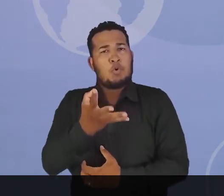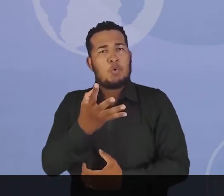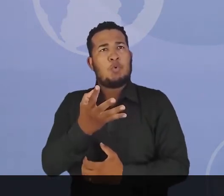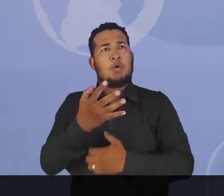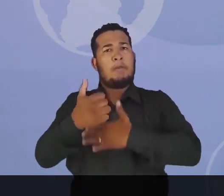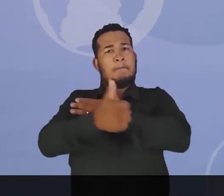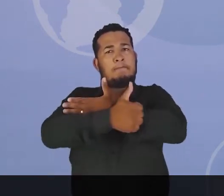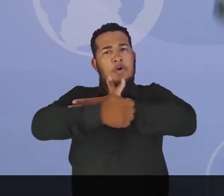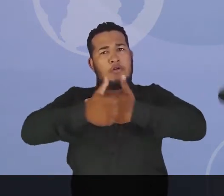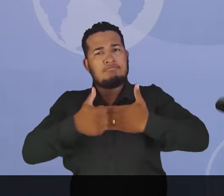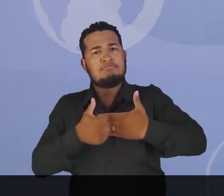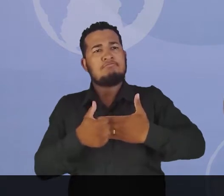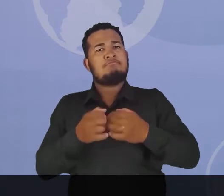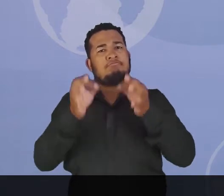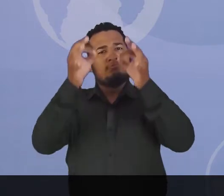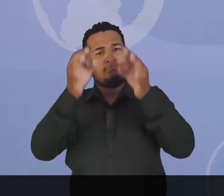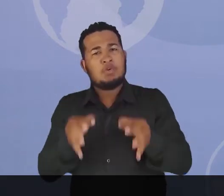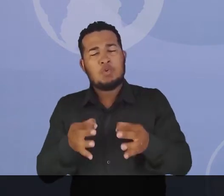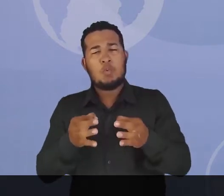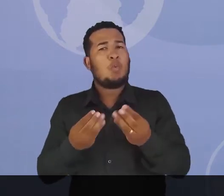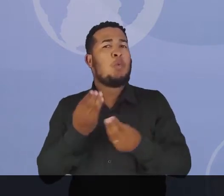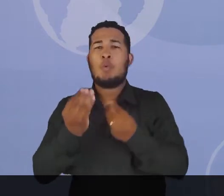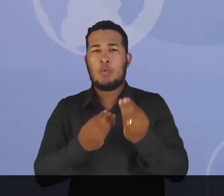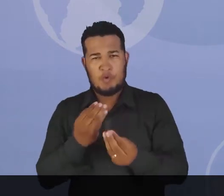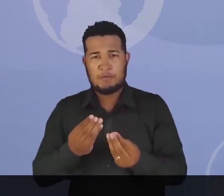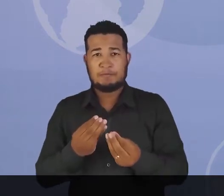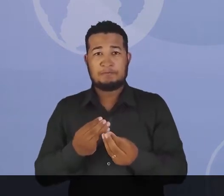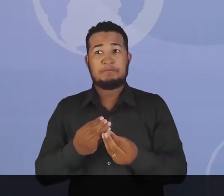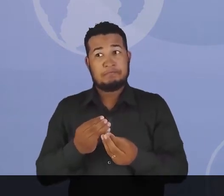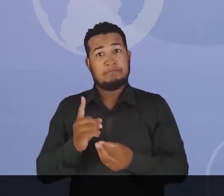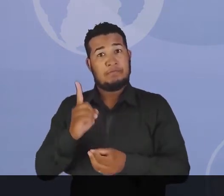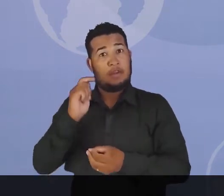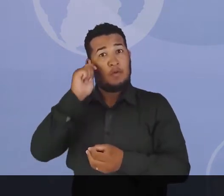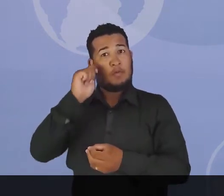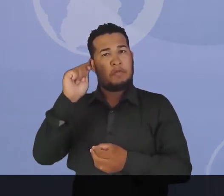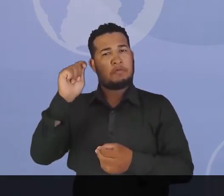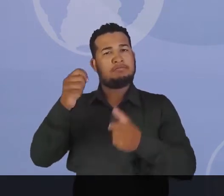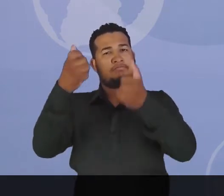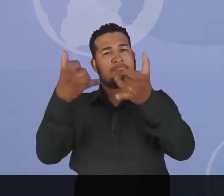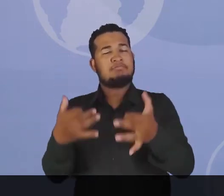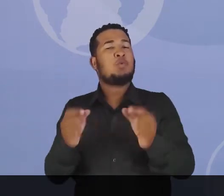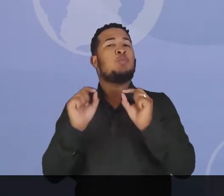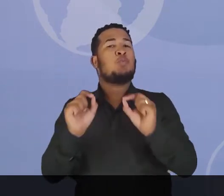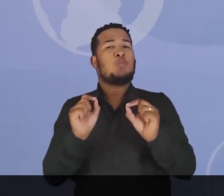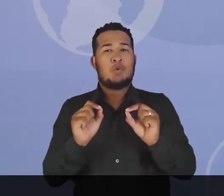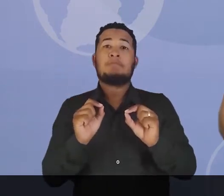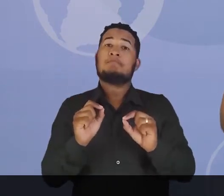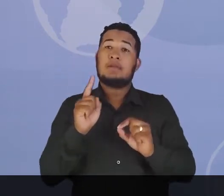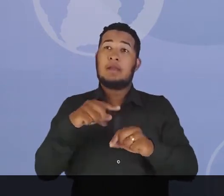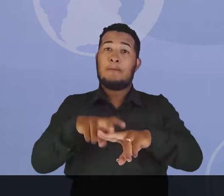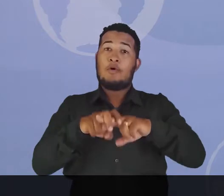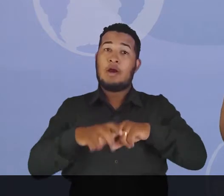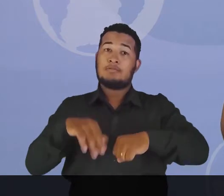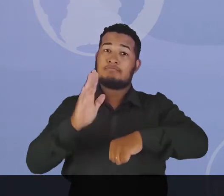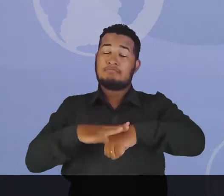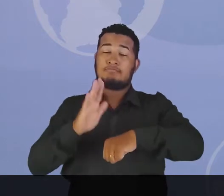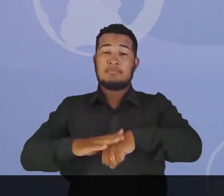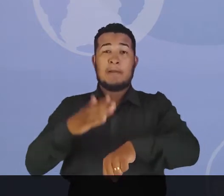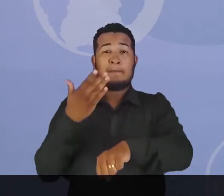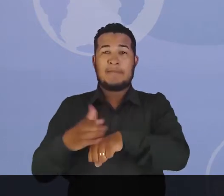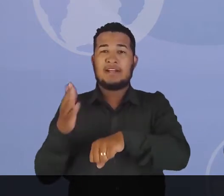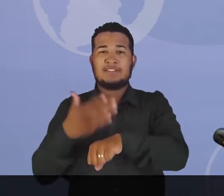morais, bons, justos? Aristóteles diz que é através da prática, através